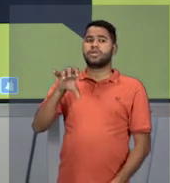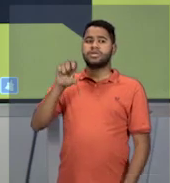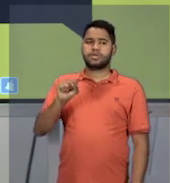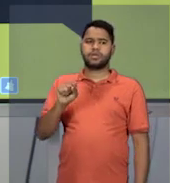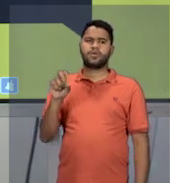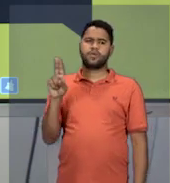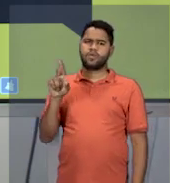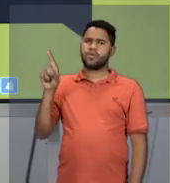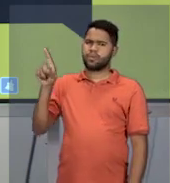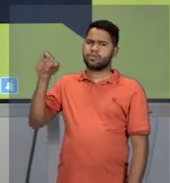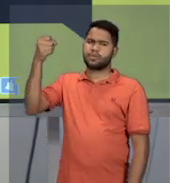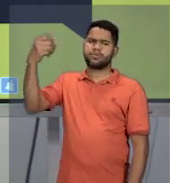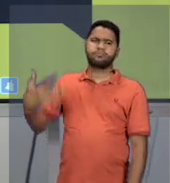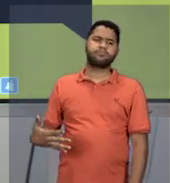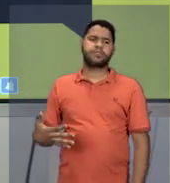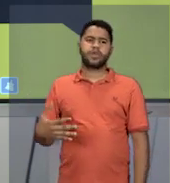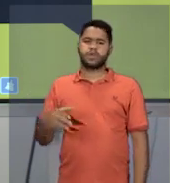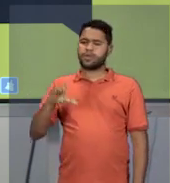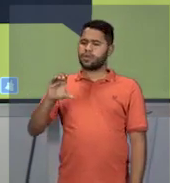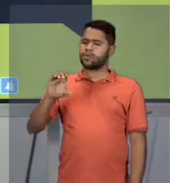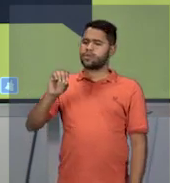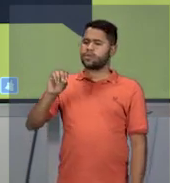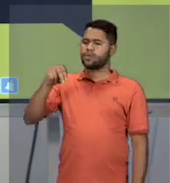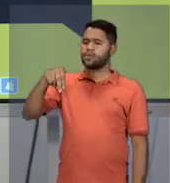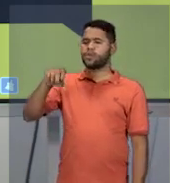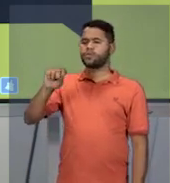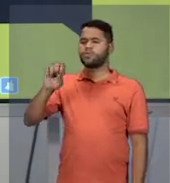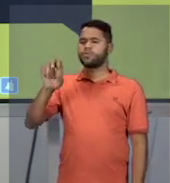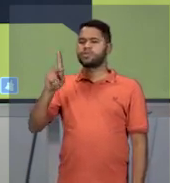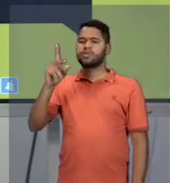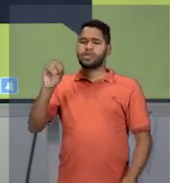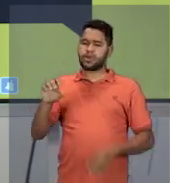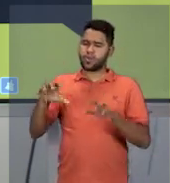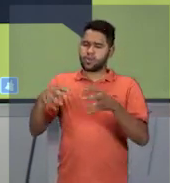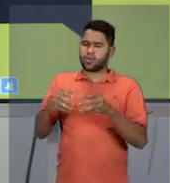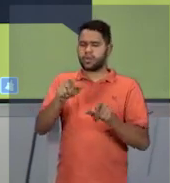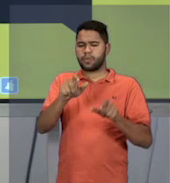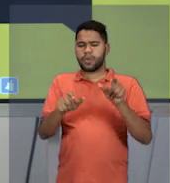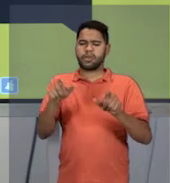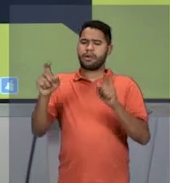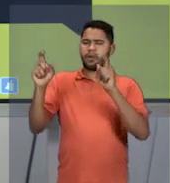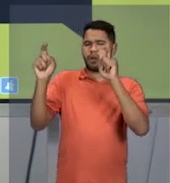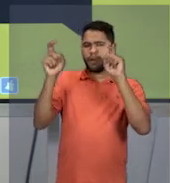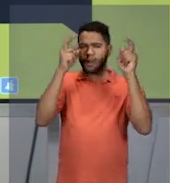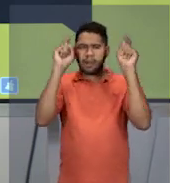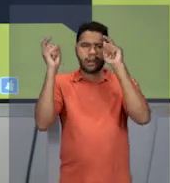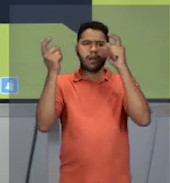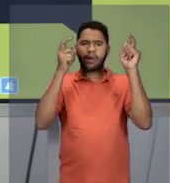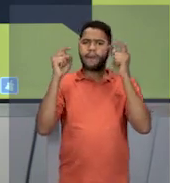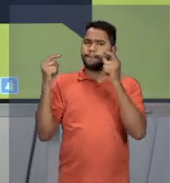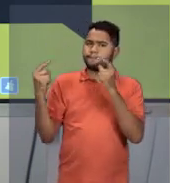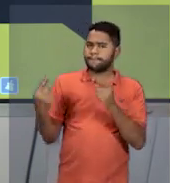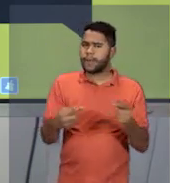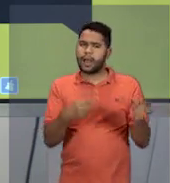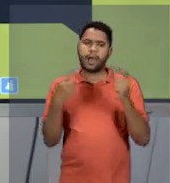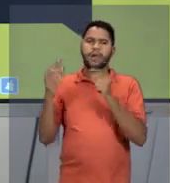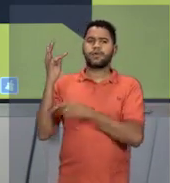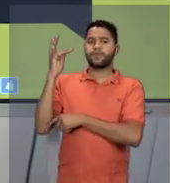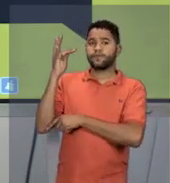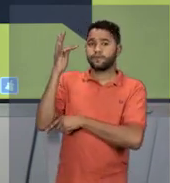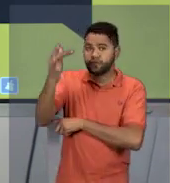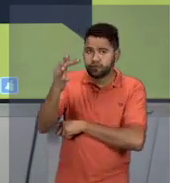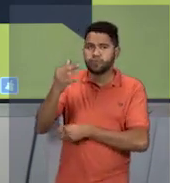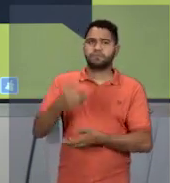próprio nome já diz, era um conselho, ou seja, um grupo de pessoas que discutia o futuro de